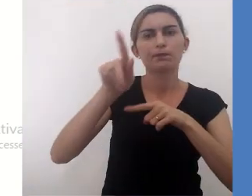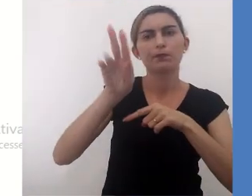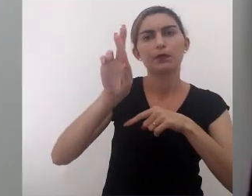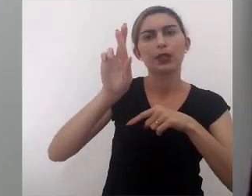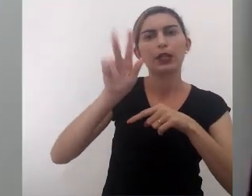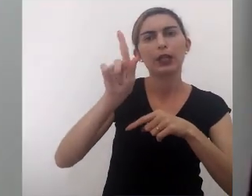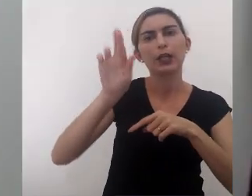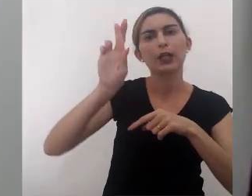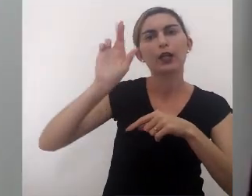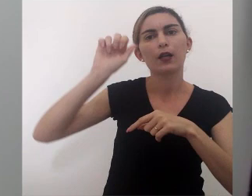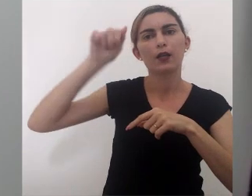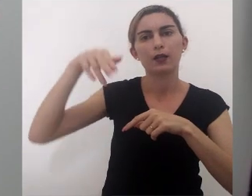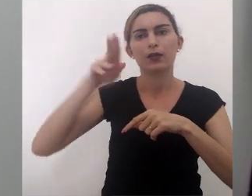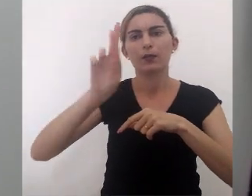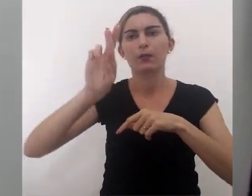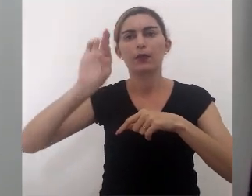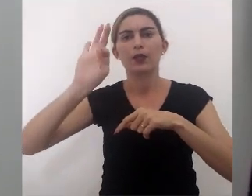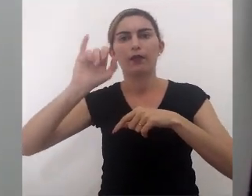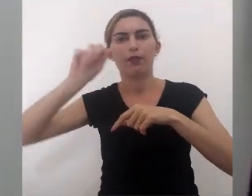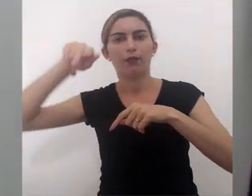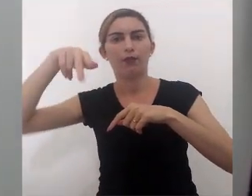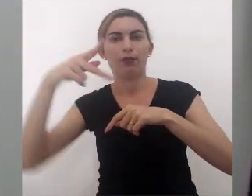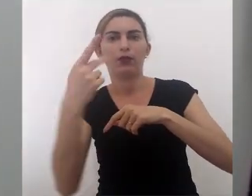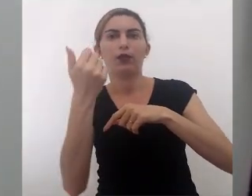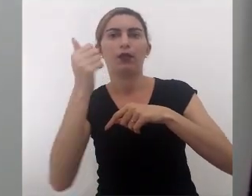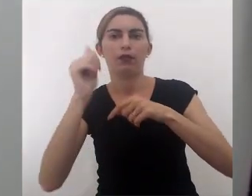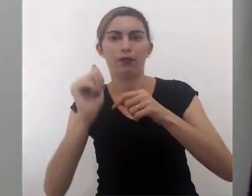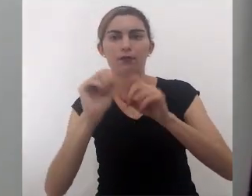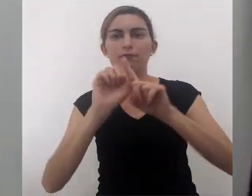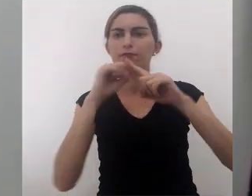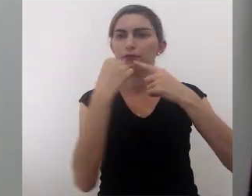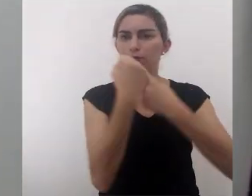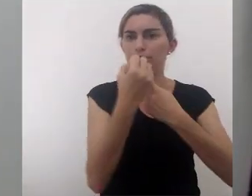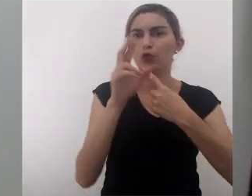Observe, né? Então, os socialistas utópicos, assim chamados